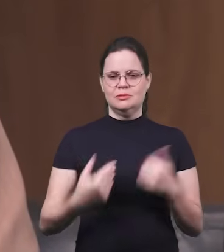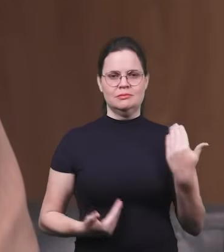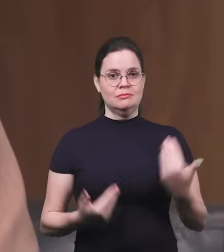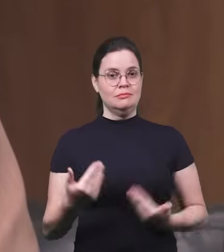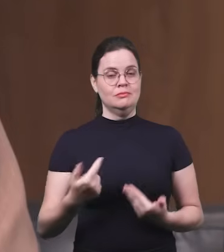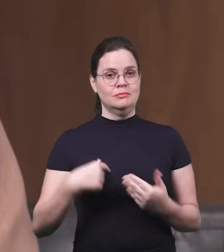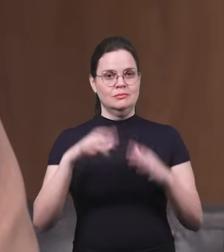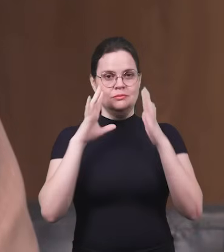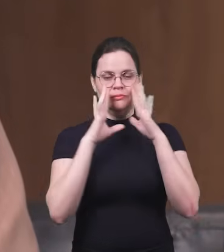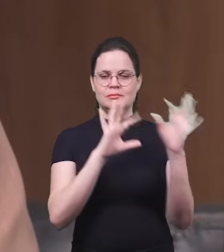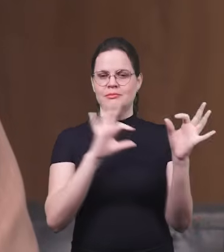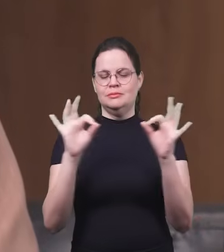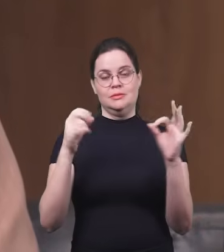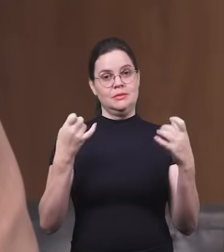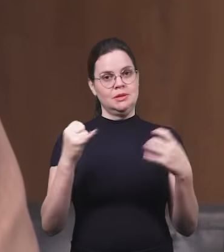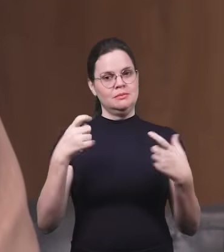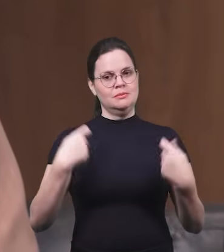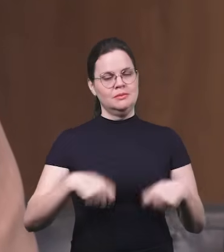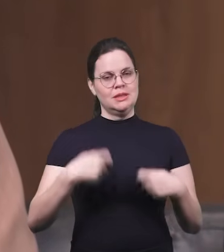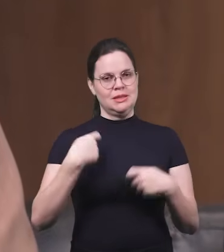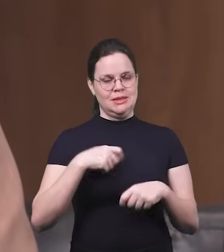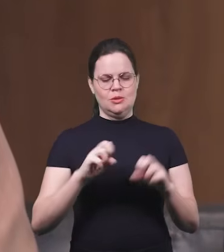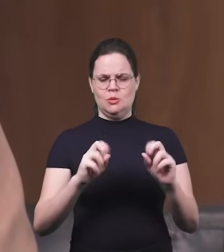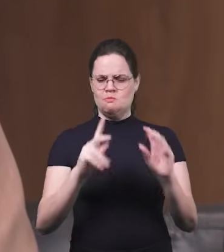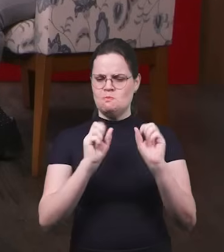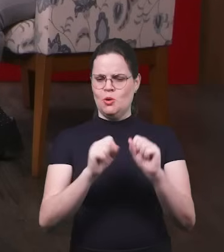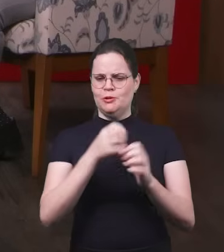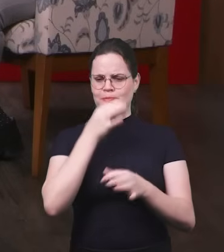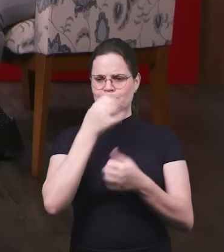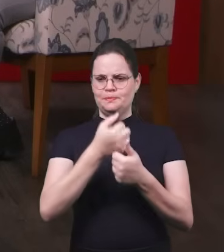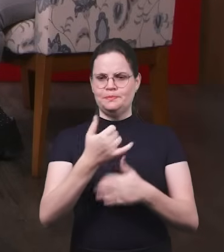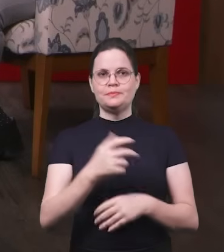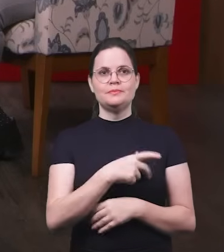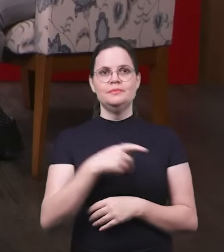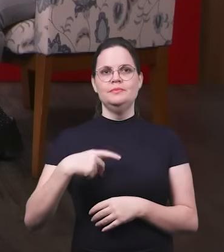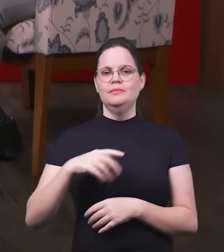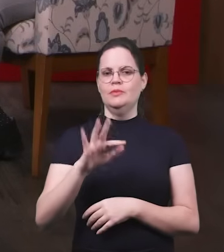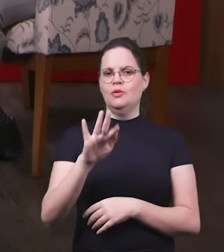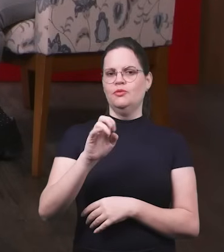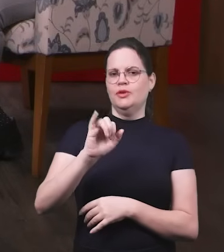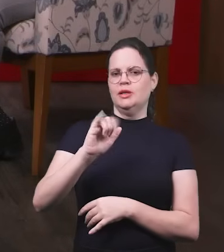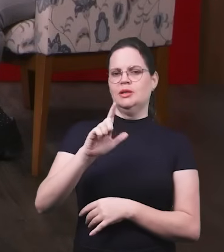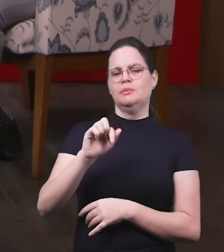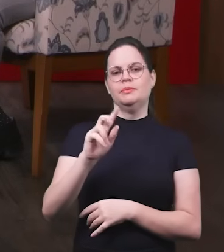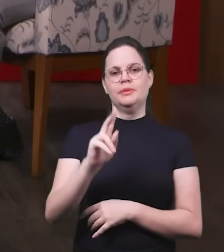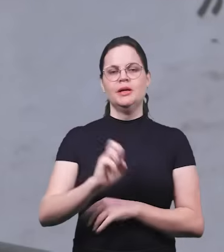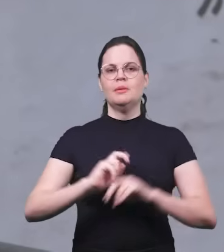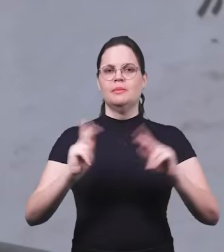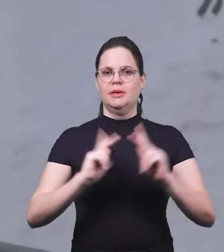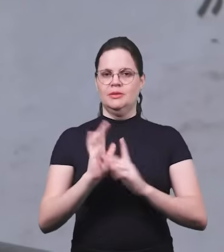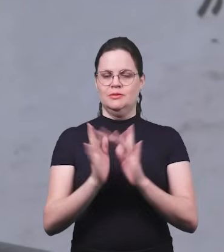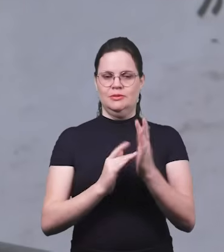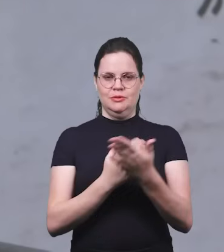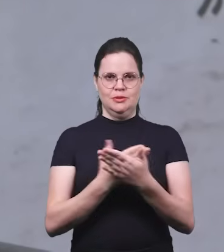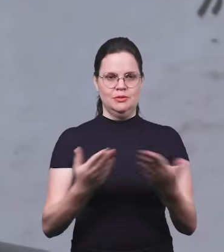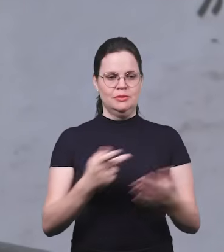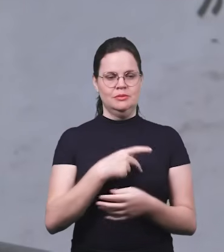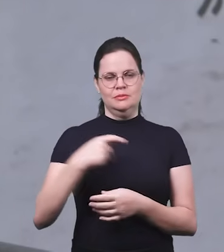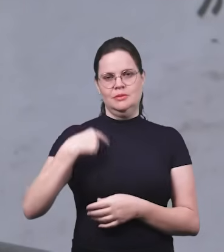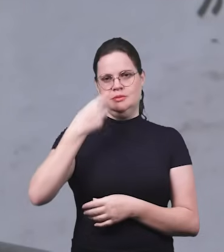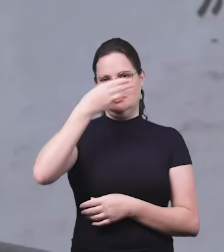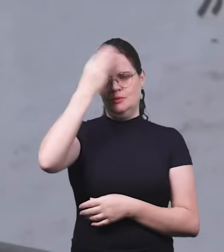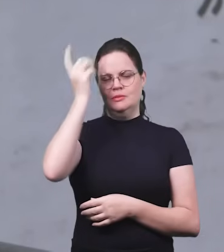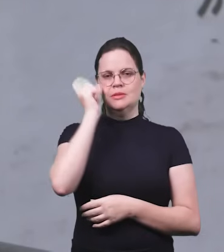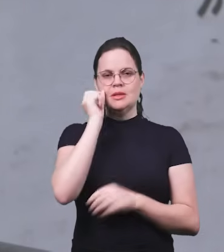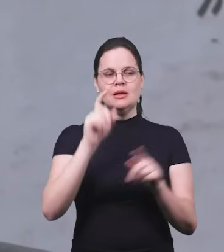a irmã, aquele que nos assiste achar necessário. Paz do Senhor, Felipe. Pai do Senhor, pastor Marcelo, Pai do Senhor, pastor Guilherme, a